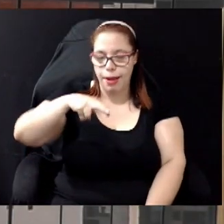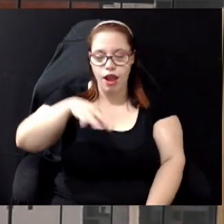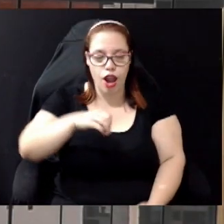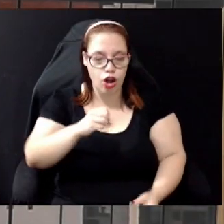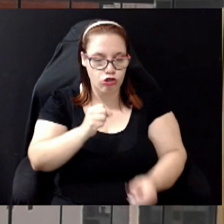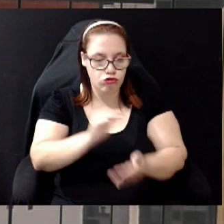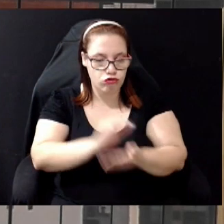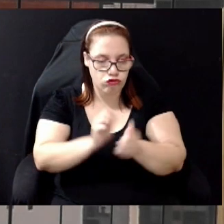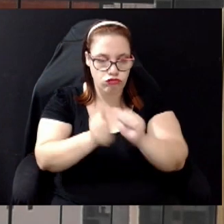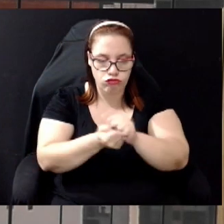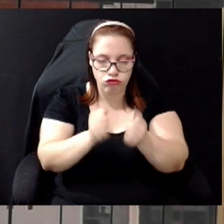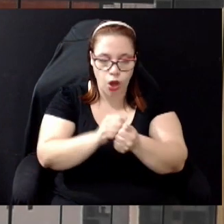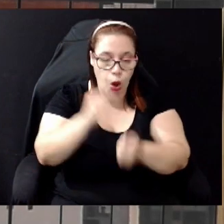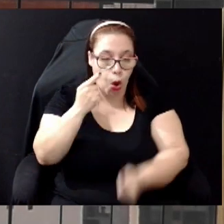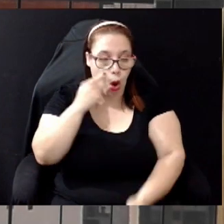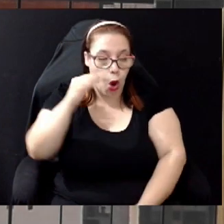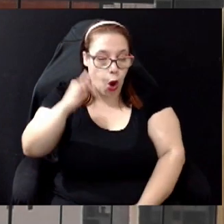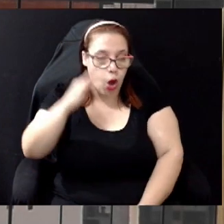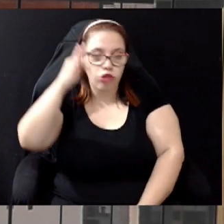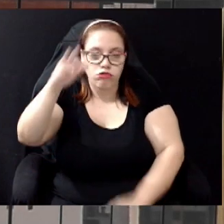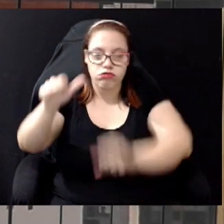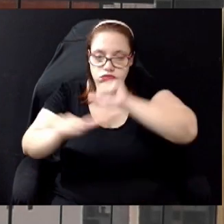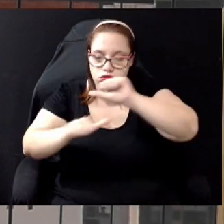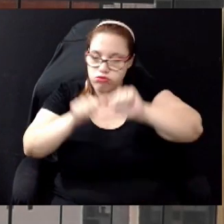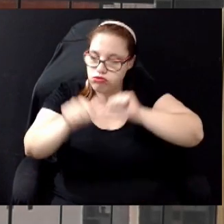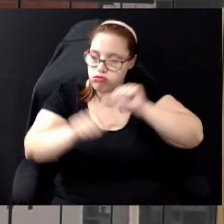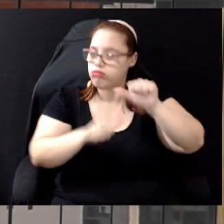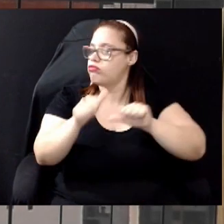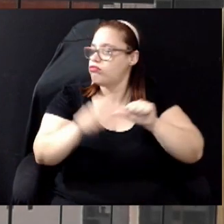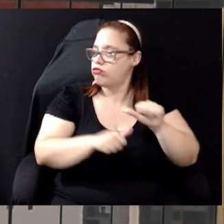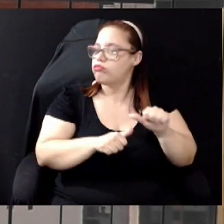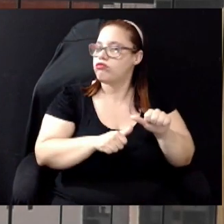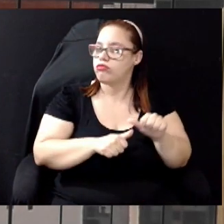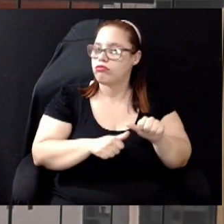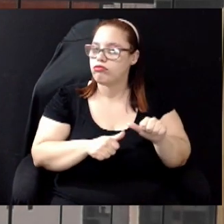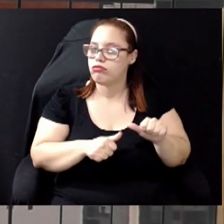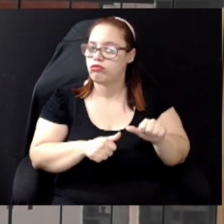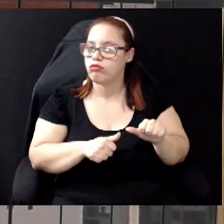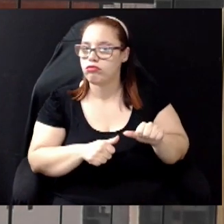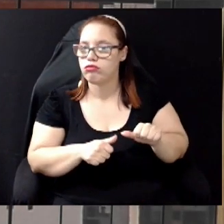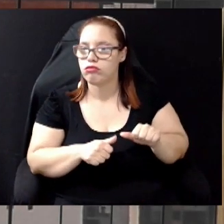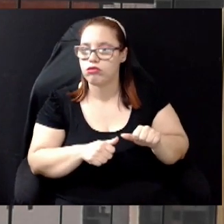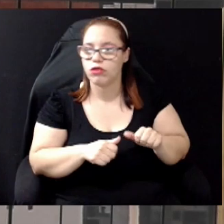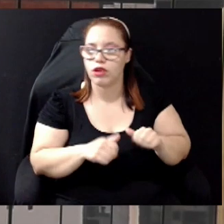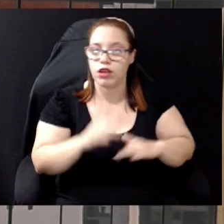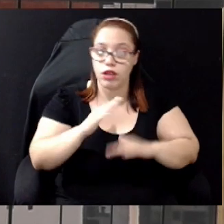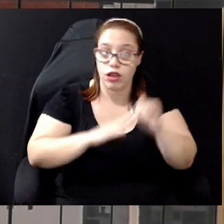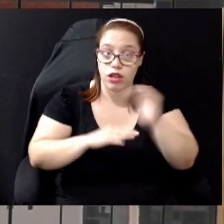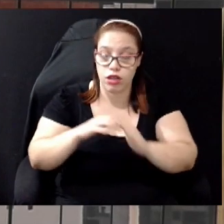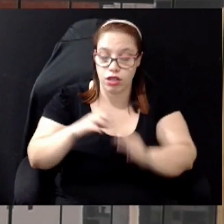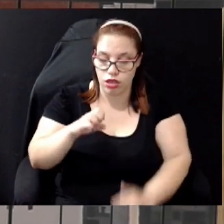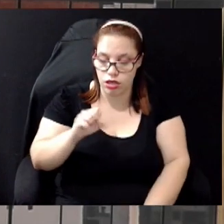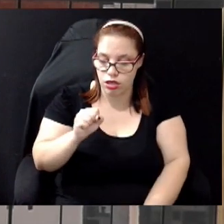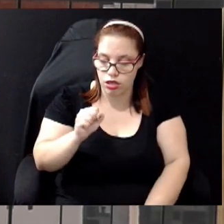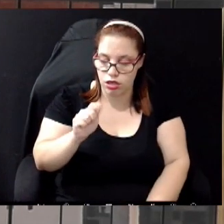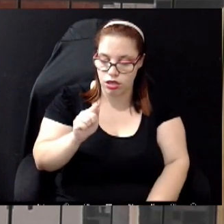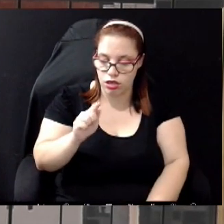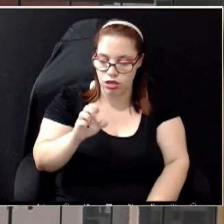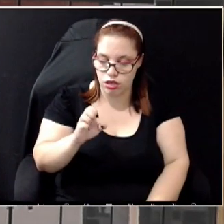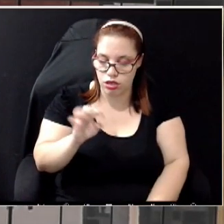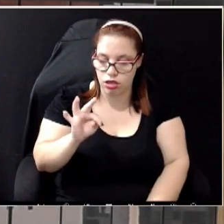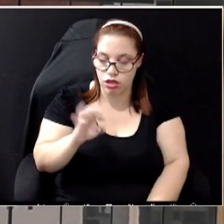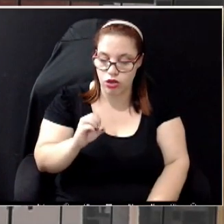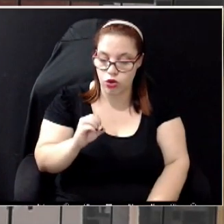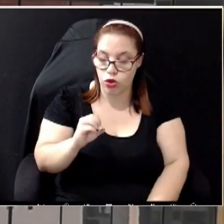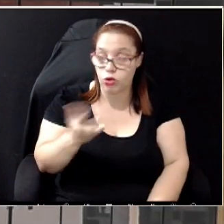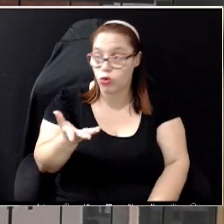essas adaptações, olhando para o futuro, transformando em umas que é a maior, ou era, né, a maior estação de tratamento de esgoto, numa de